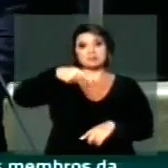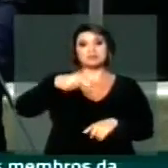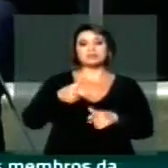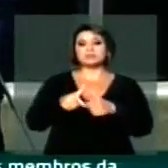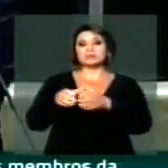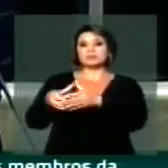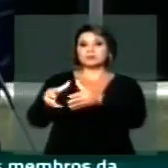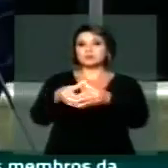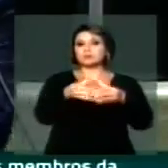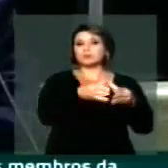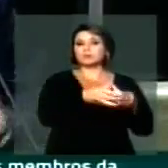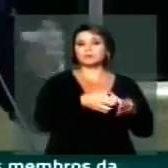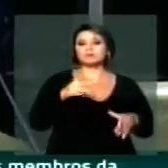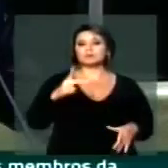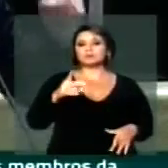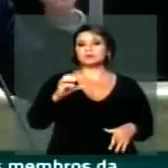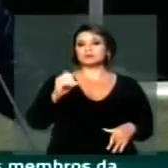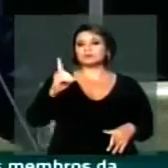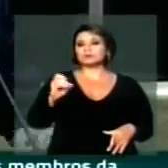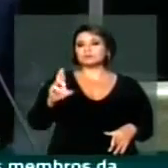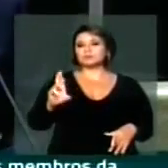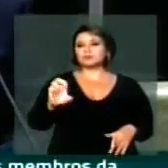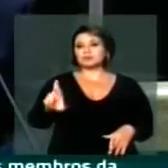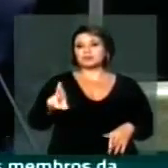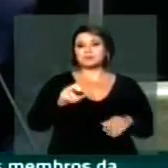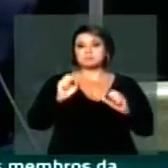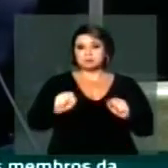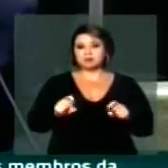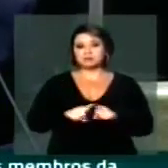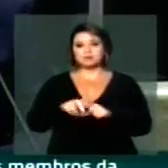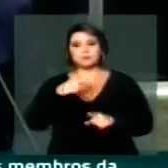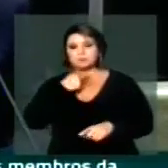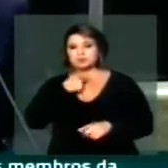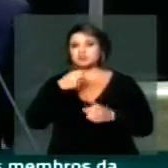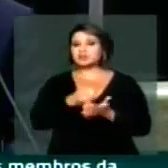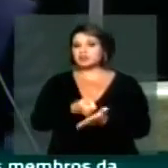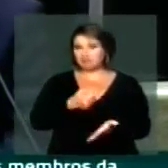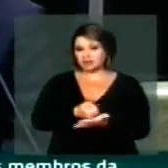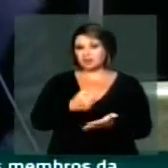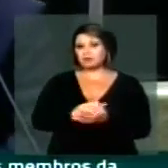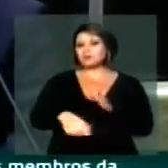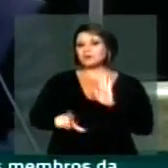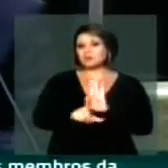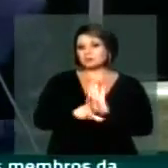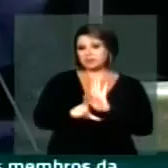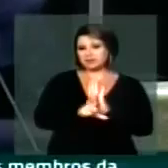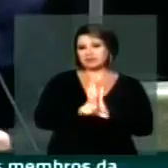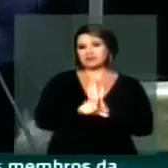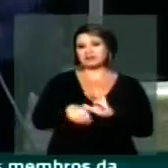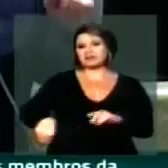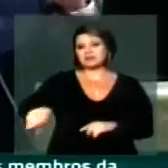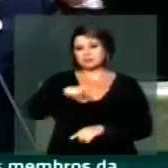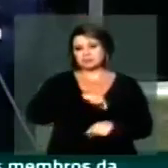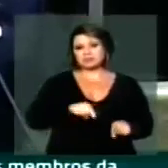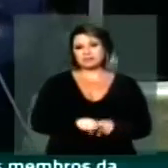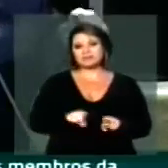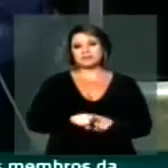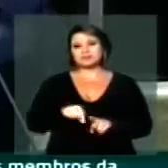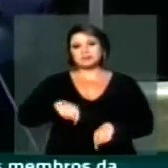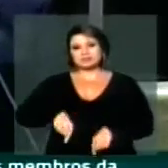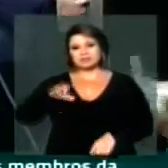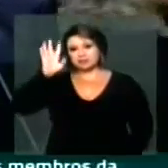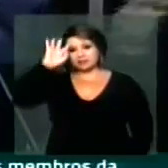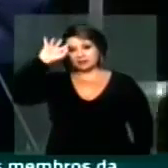outros poderes podem ou não podem fazer. Eles têm que cumprir a lei, como nós temos que cumprir, mas somos